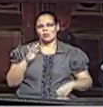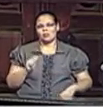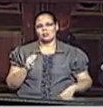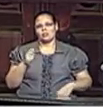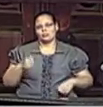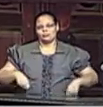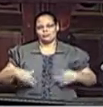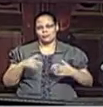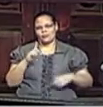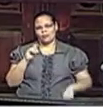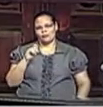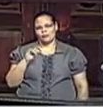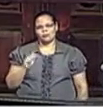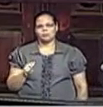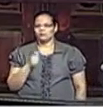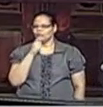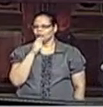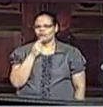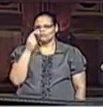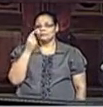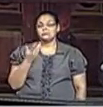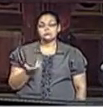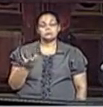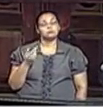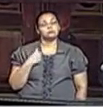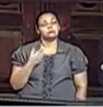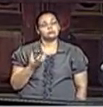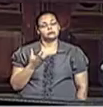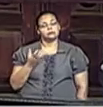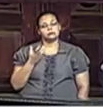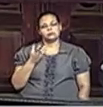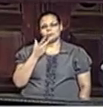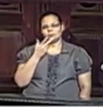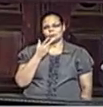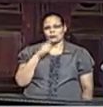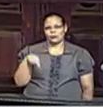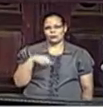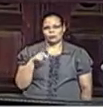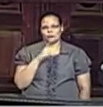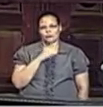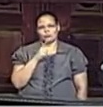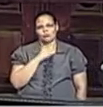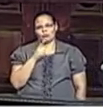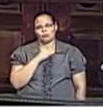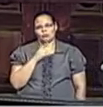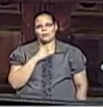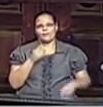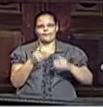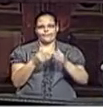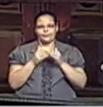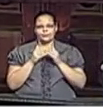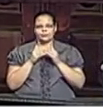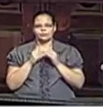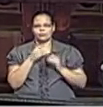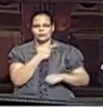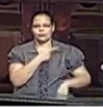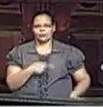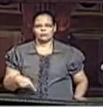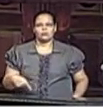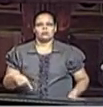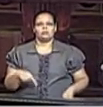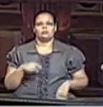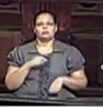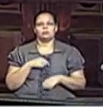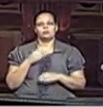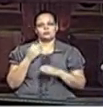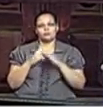que nós temos que colocar. Então, o que eu queria dizer, que nós talvez tenhamos, e aí eu queria pedir aqui à presidência, encaminhamento